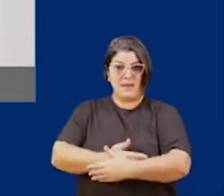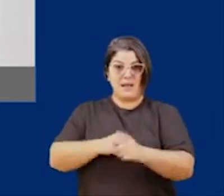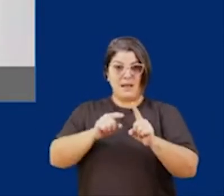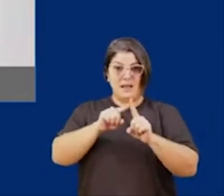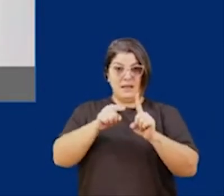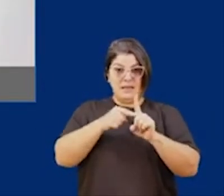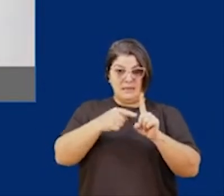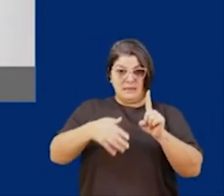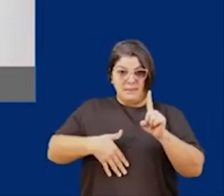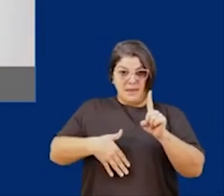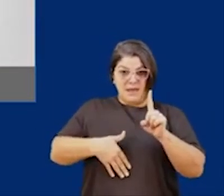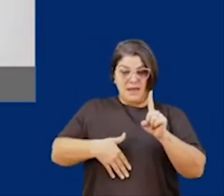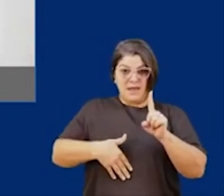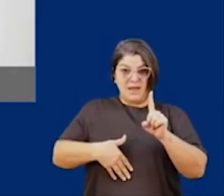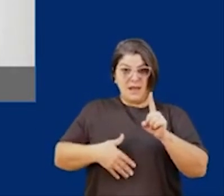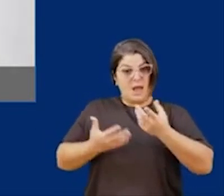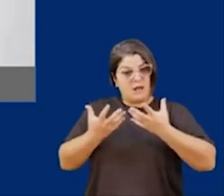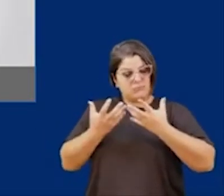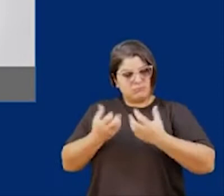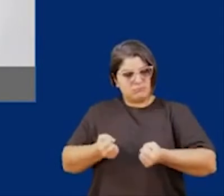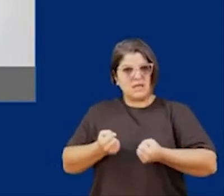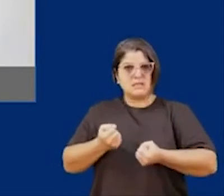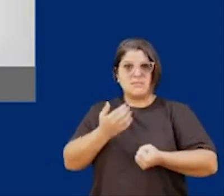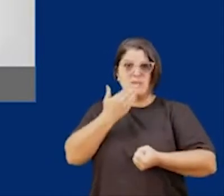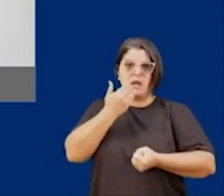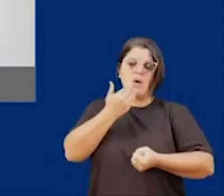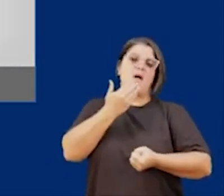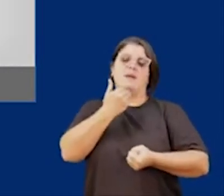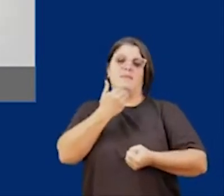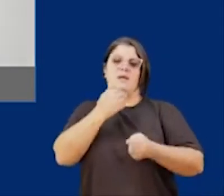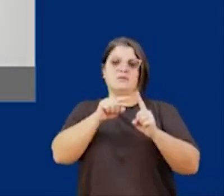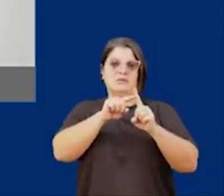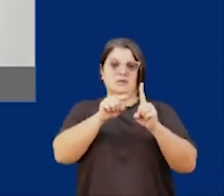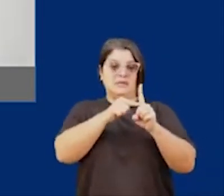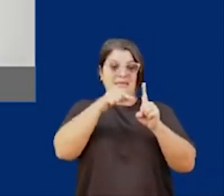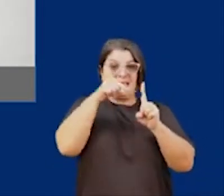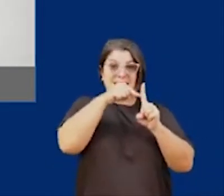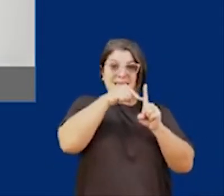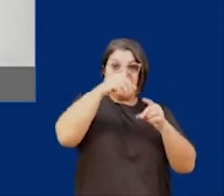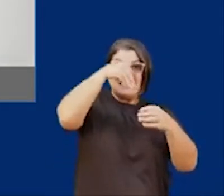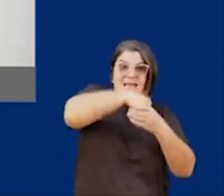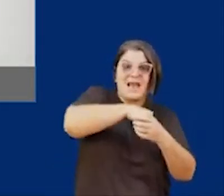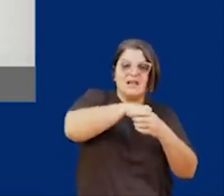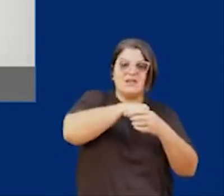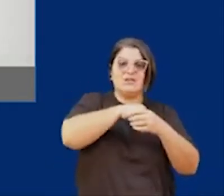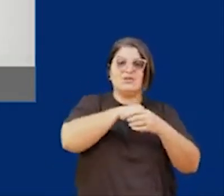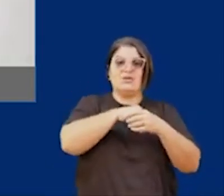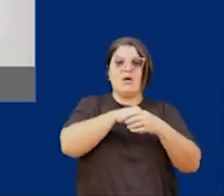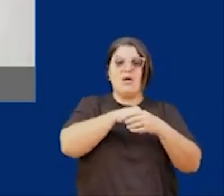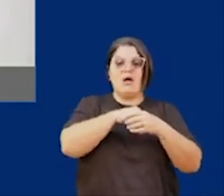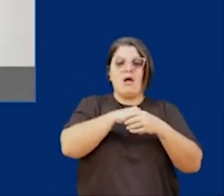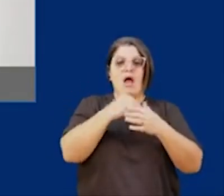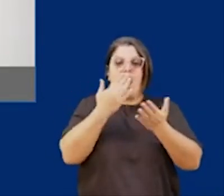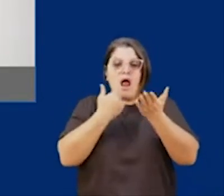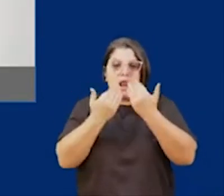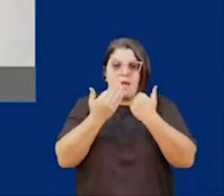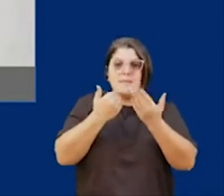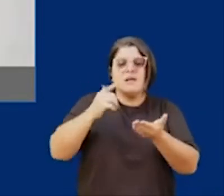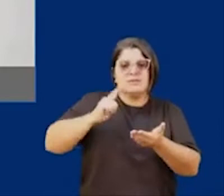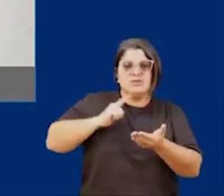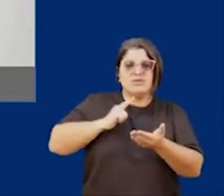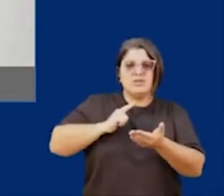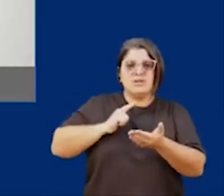vezes não sabe, tá bom? Ela nem sabe que existe uma placenta, que ele era alimentado, porque muitas das vezes a mulher não